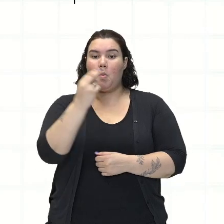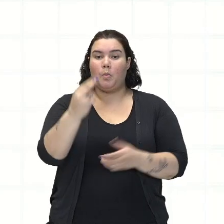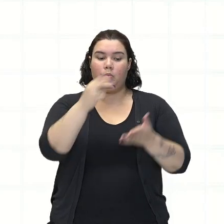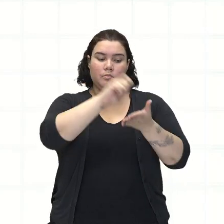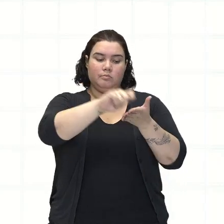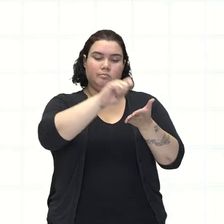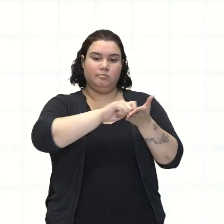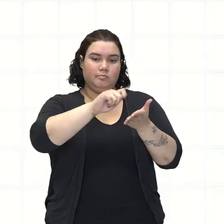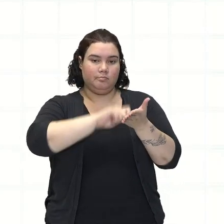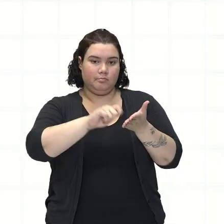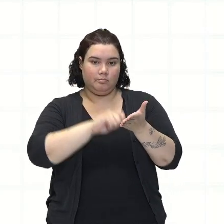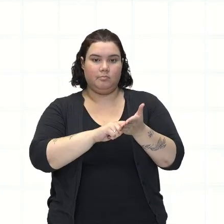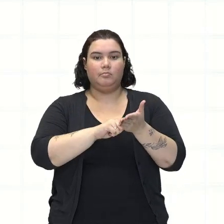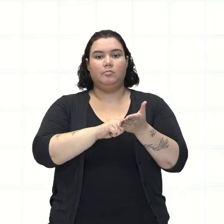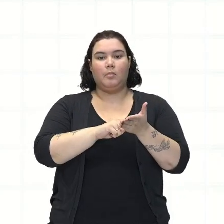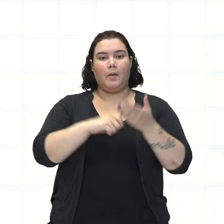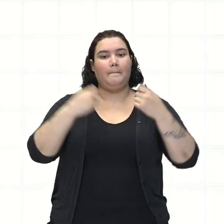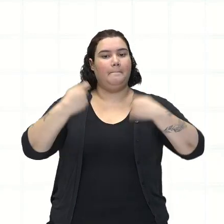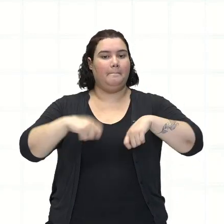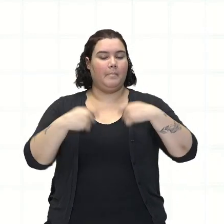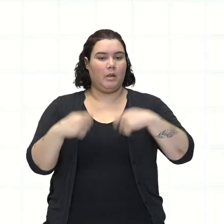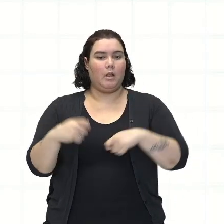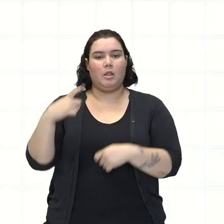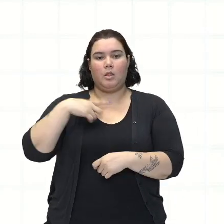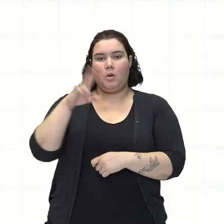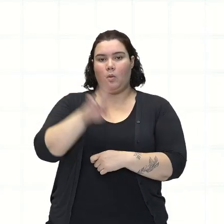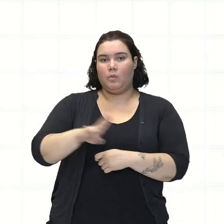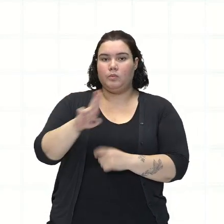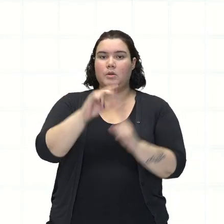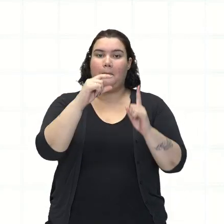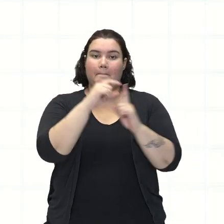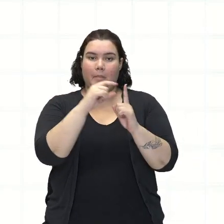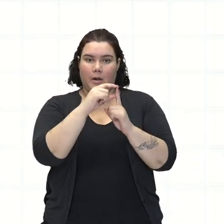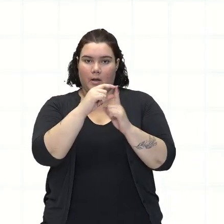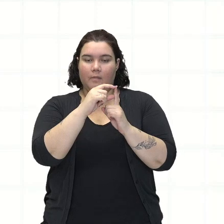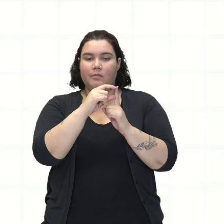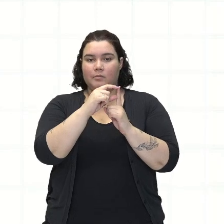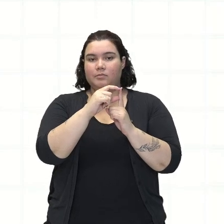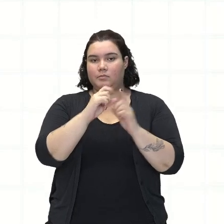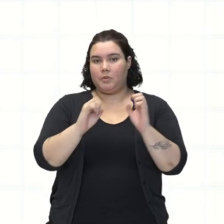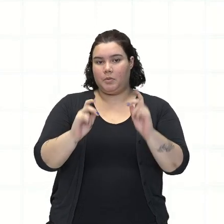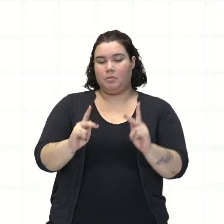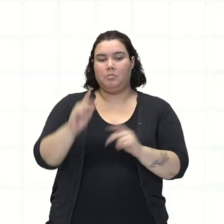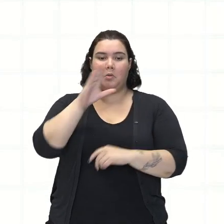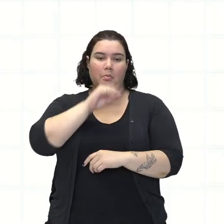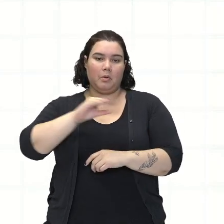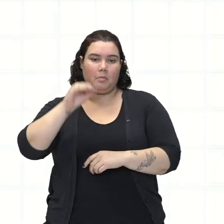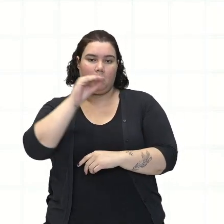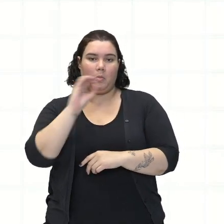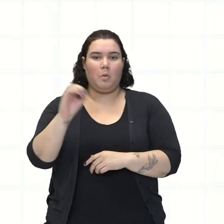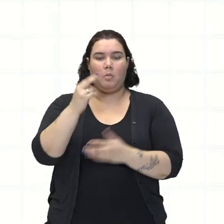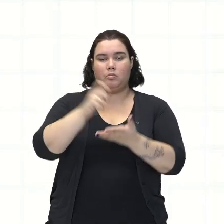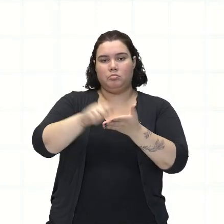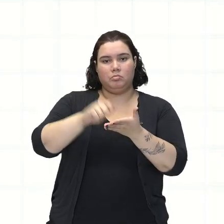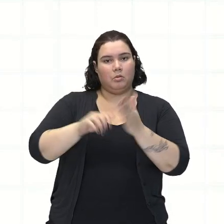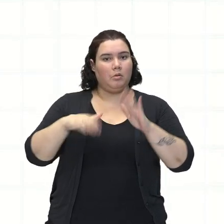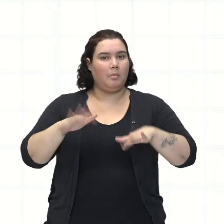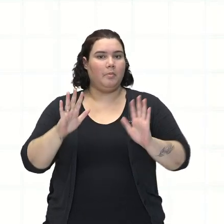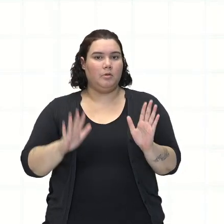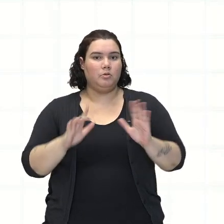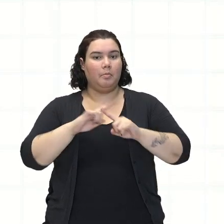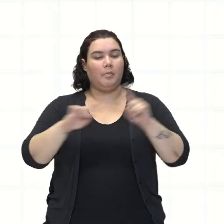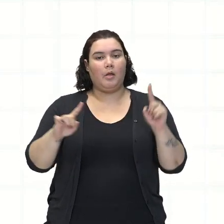escrita, a ideia é que precisa se utilizar as palavras. Seja falada, linguagem oral, escrevendo a linguagem escrita.